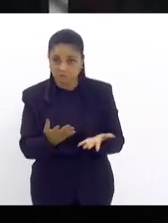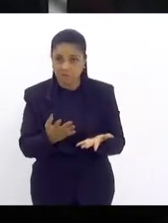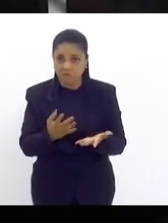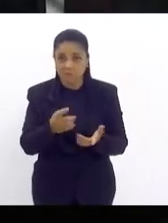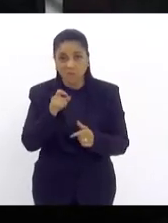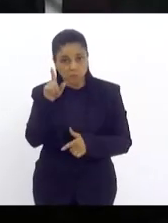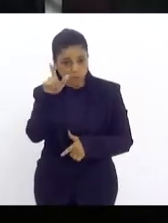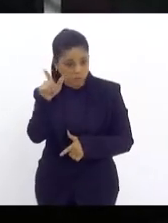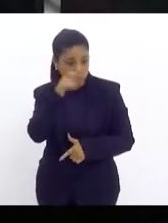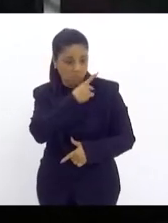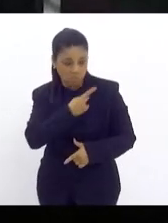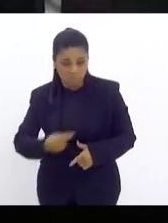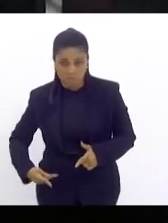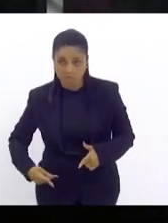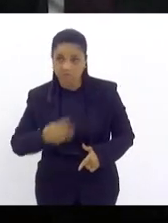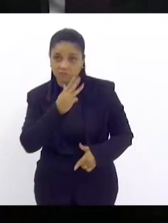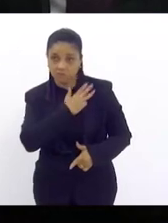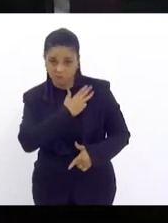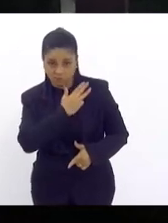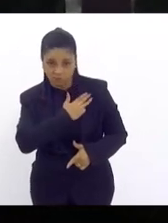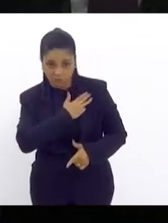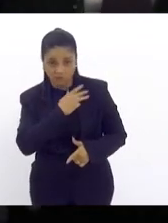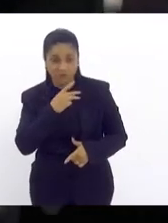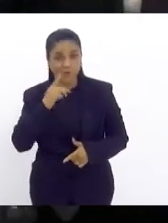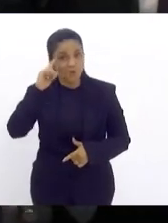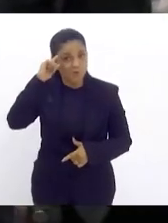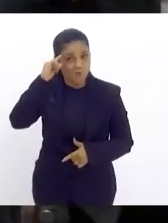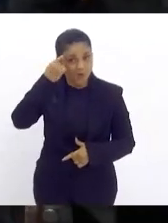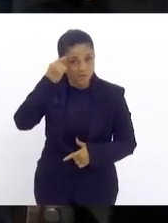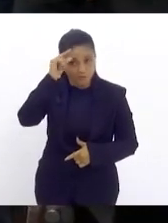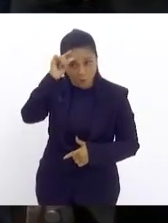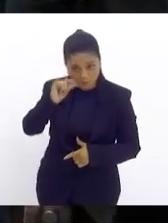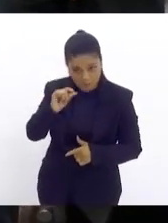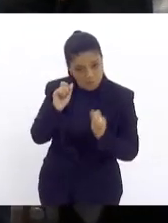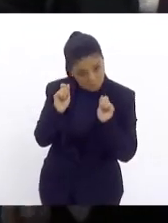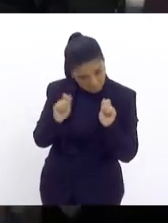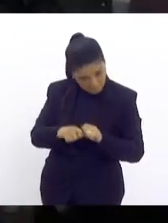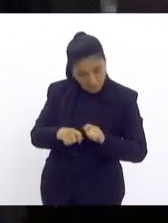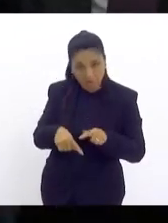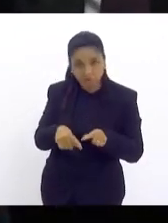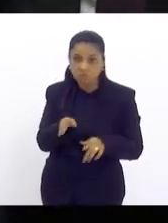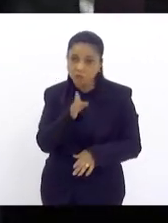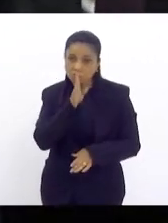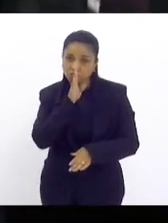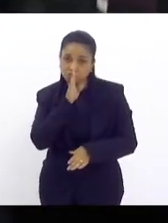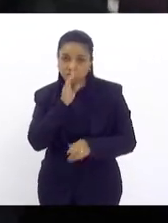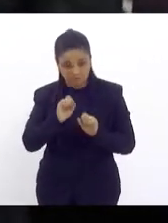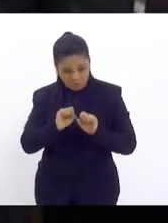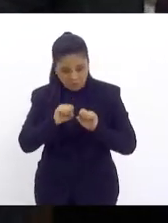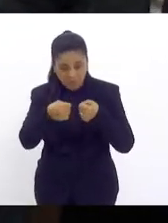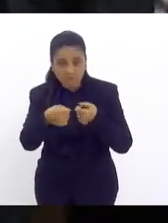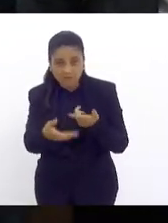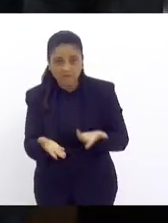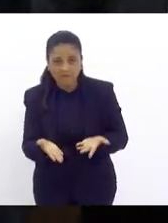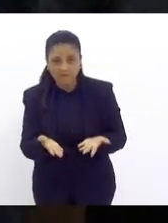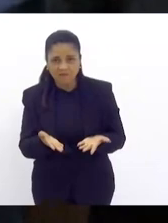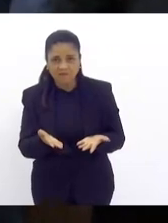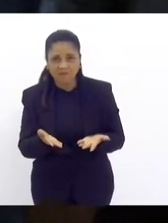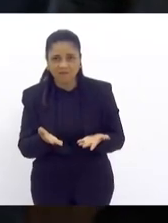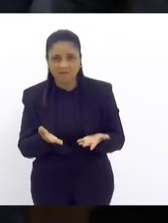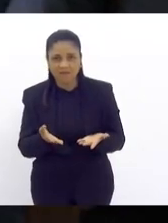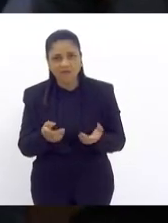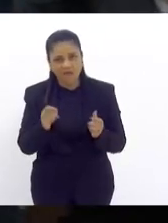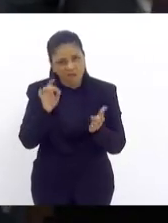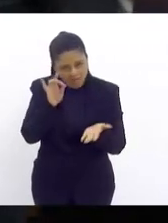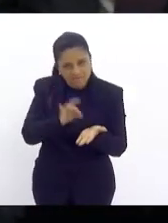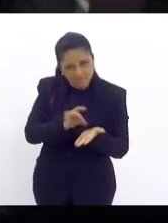abestalhado falou de se referir a uma pessoa como parafuso a menos fica todo mundo quietinho ou então vem defender essa aberração É